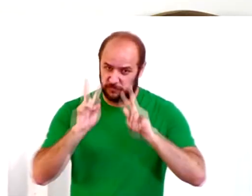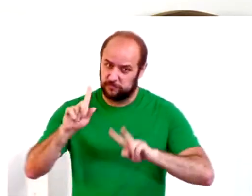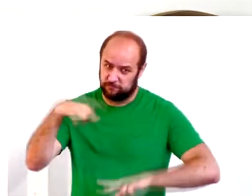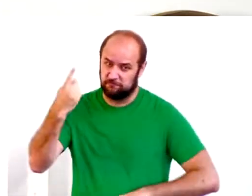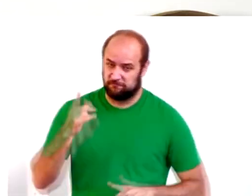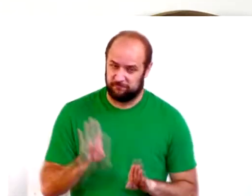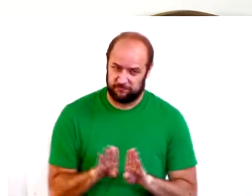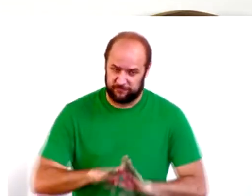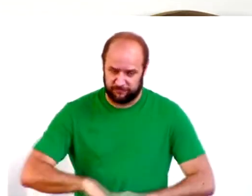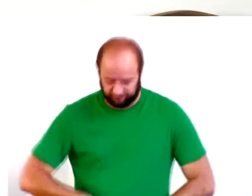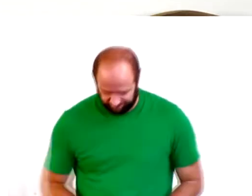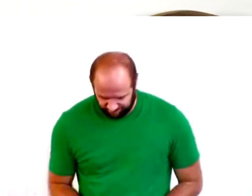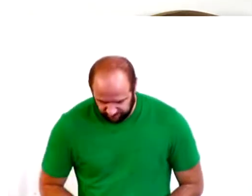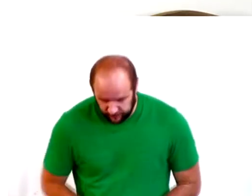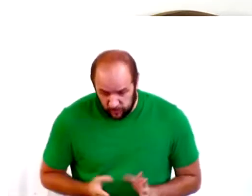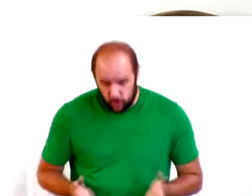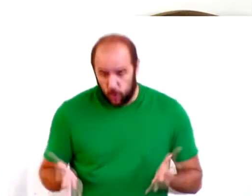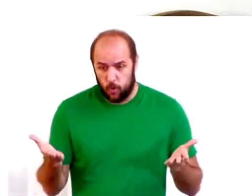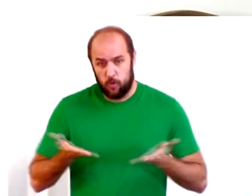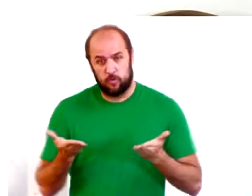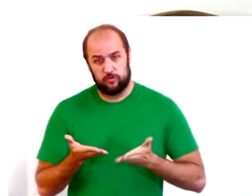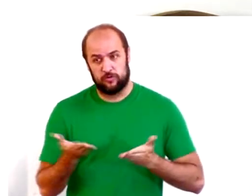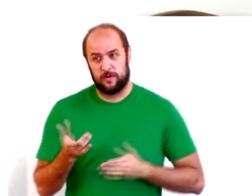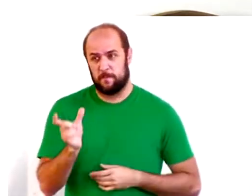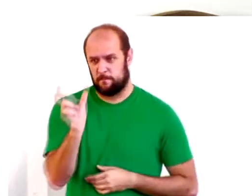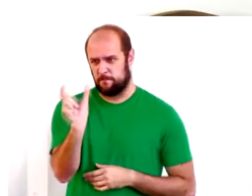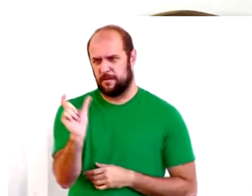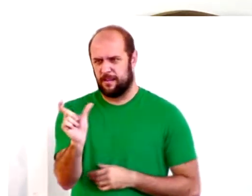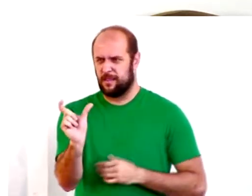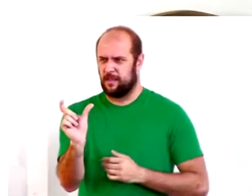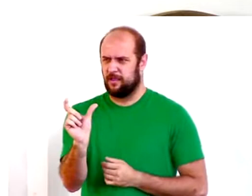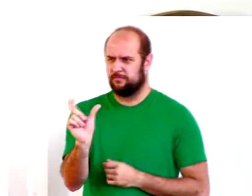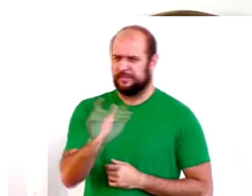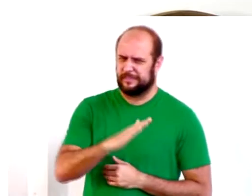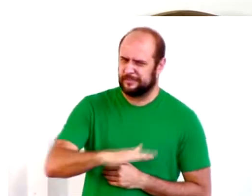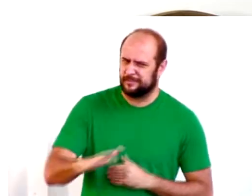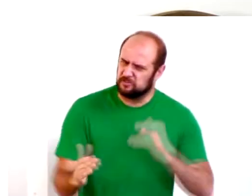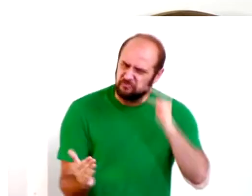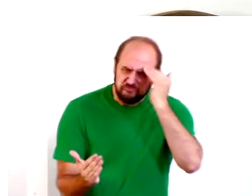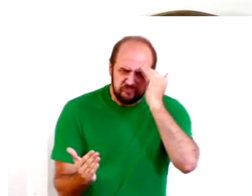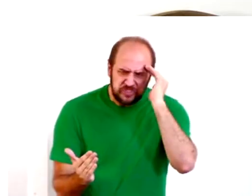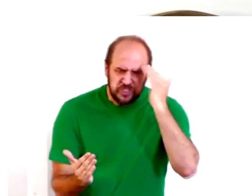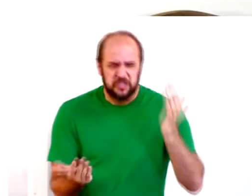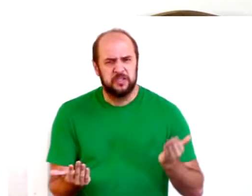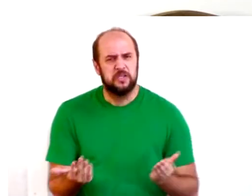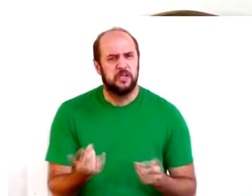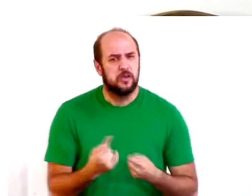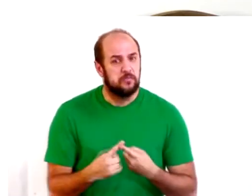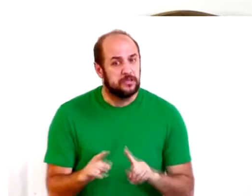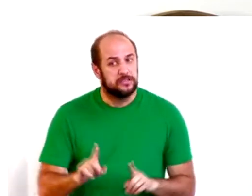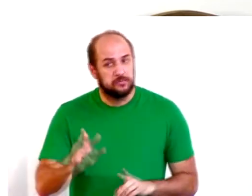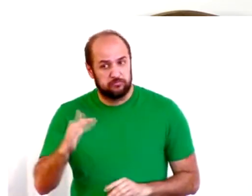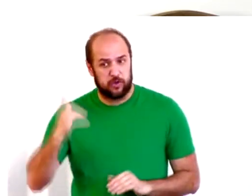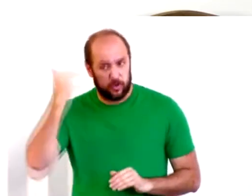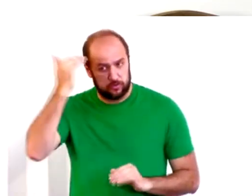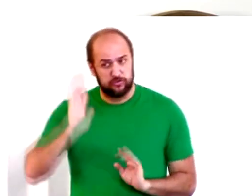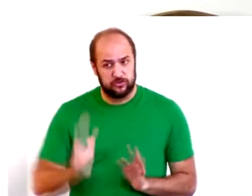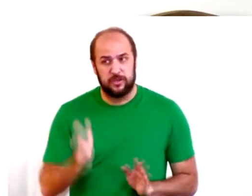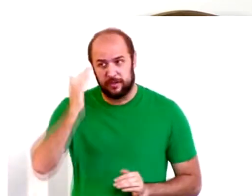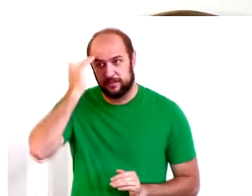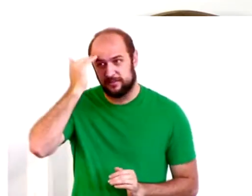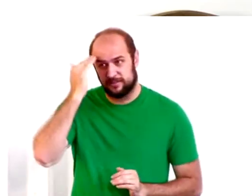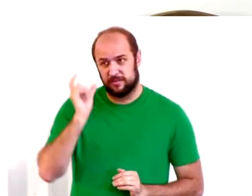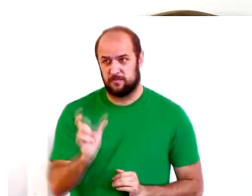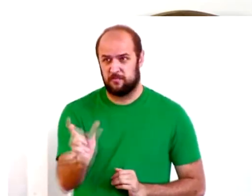minha ênfase hoje é essa palavra aqui que só adulto entende. Eu tenho certeza que criança teria alguma dificuldade a entender isso, né?